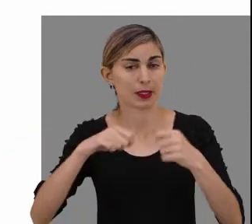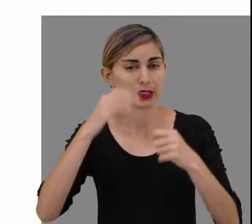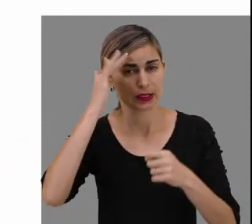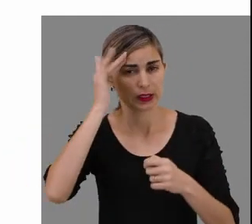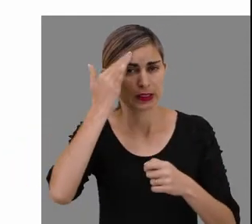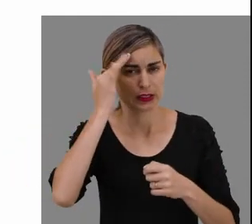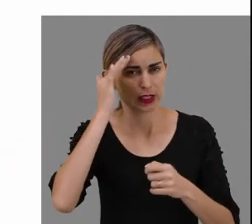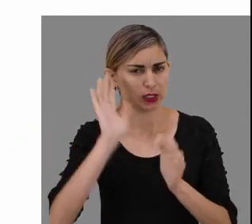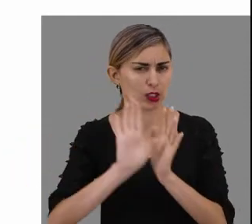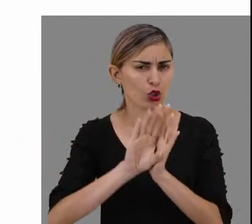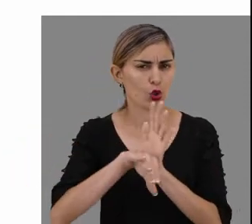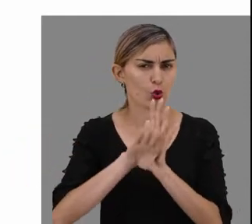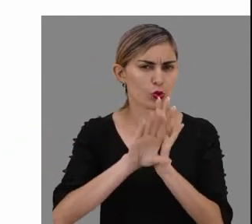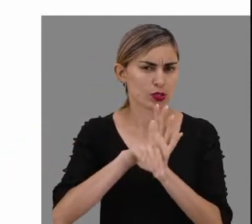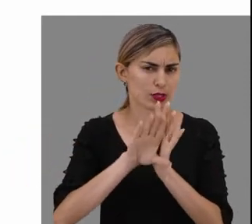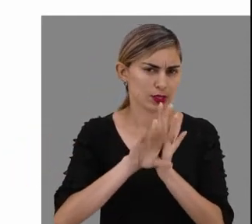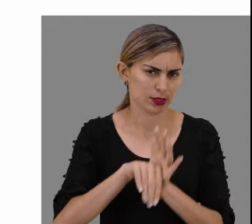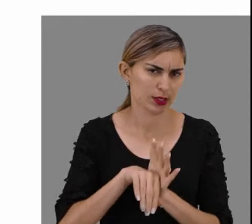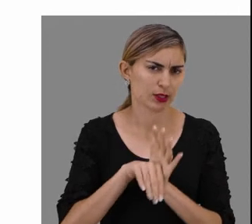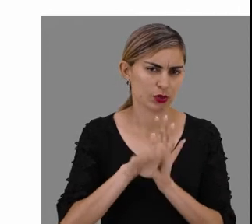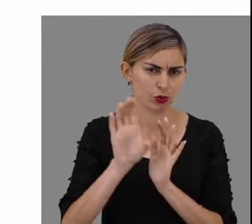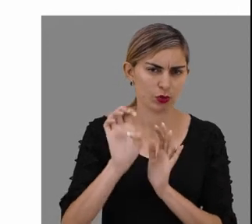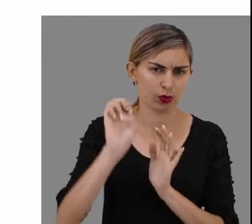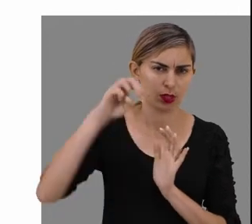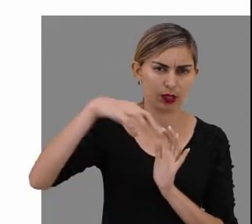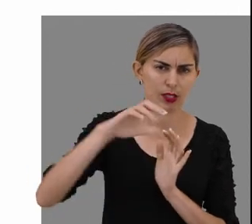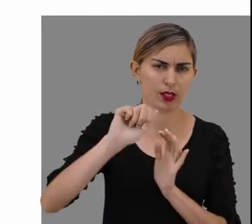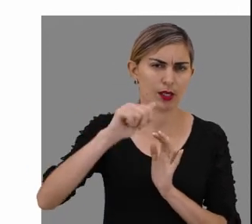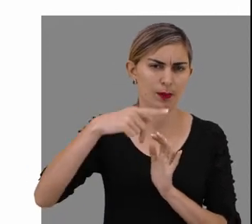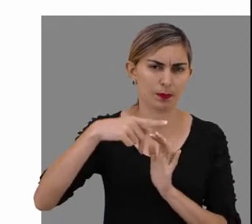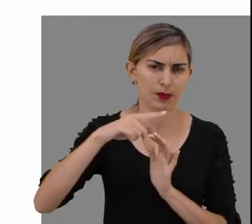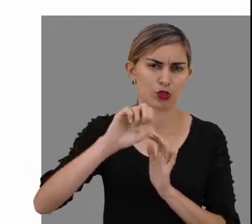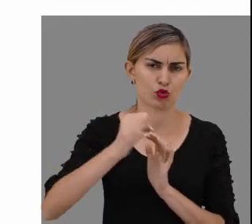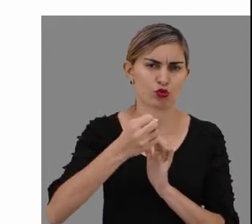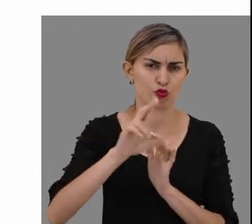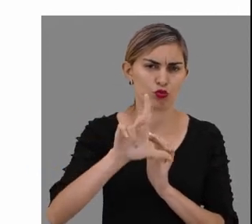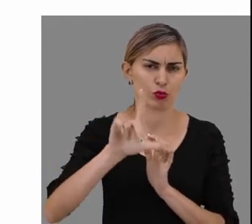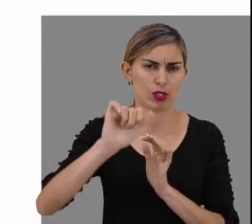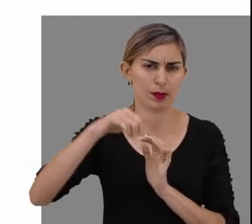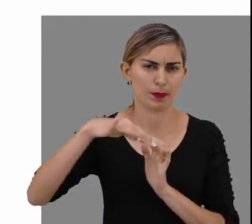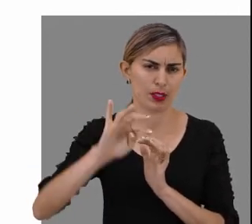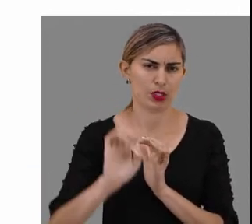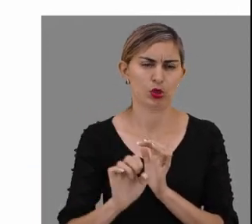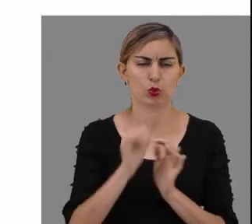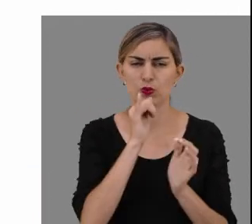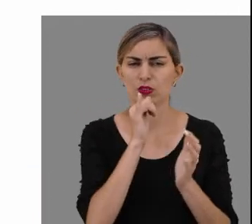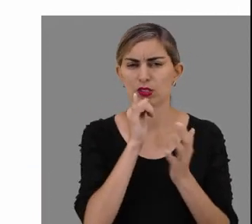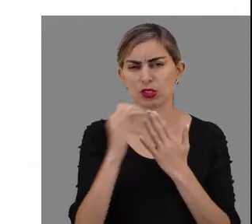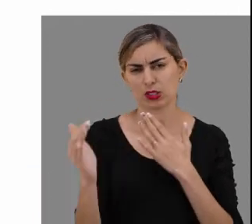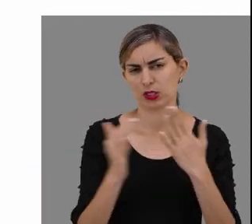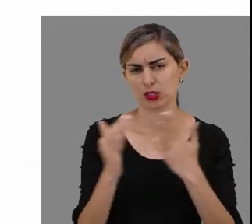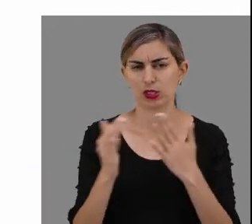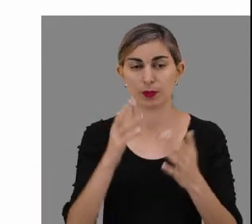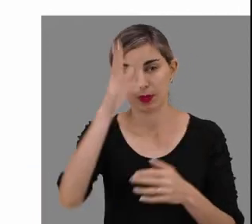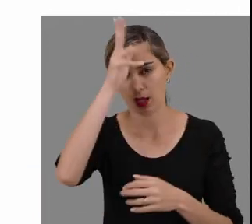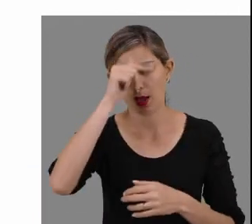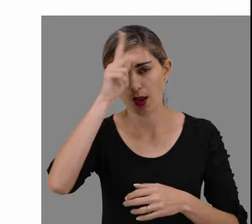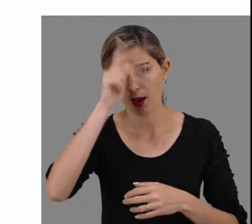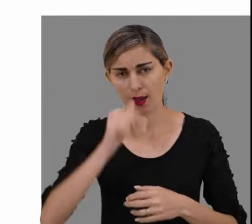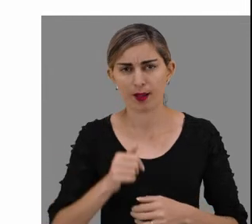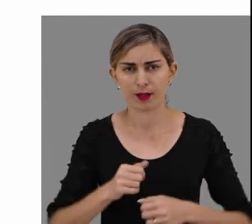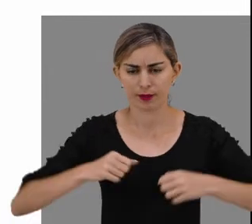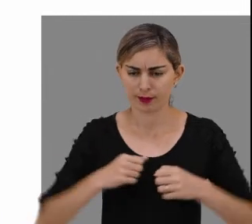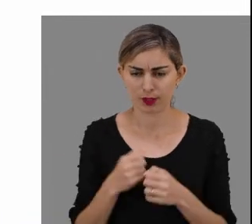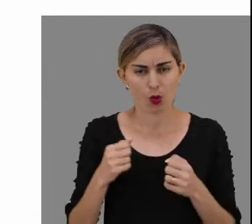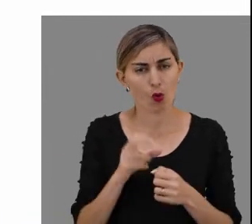primeiro entender o nosso conceito de encapsulamento, aonde nós temos no nosso exemplo, vamos supor, uma galinha